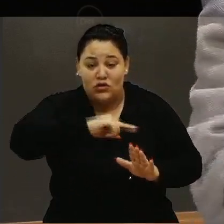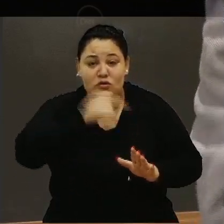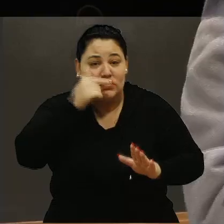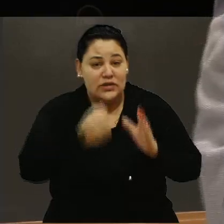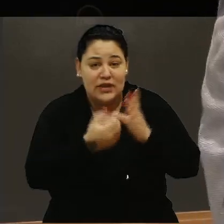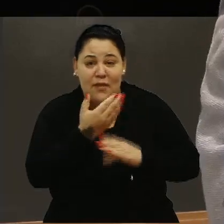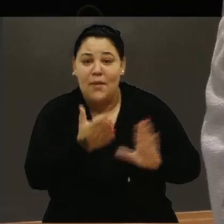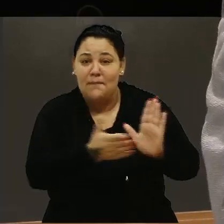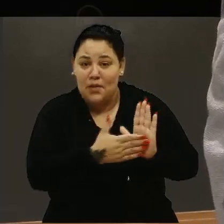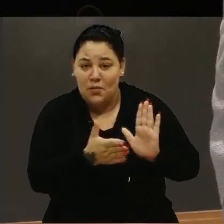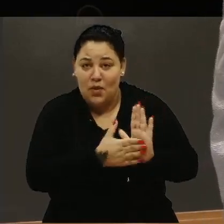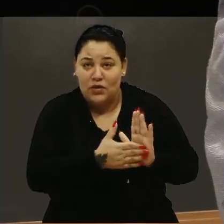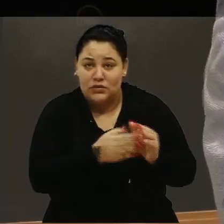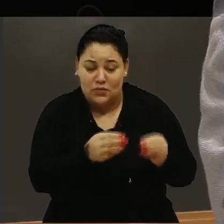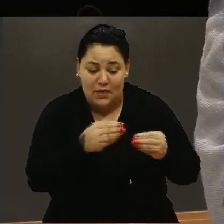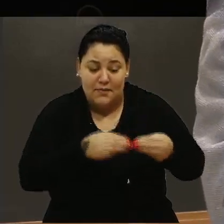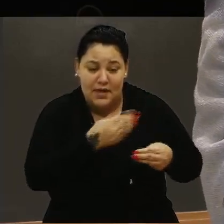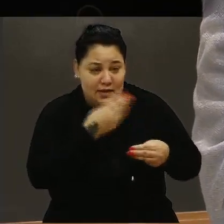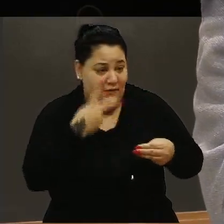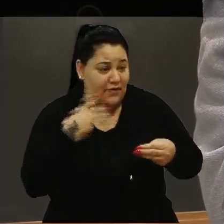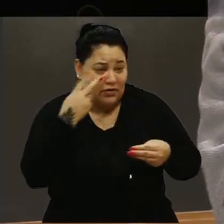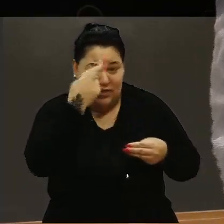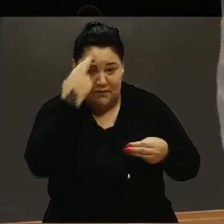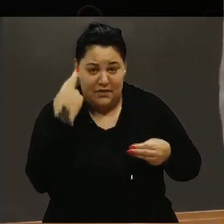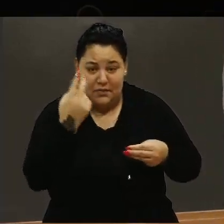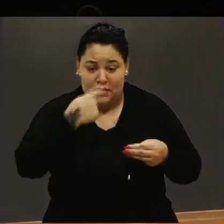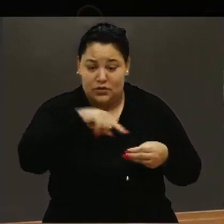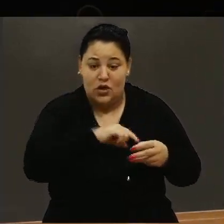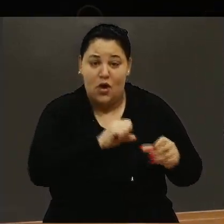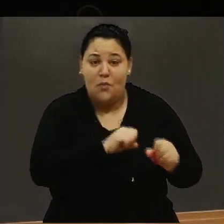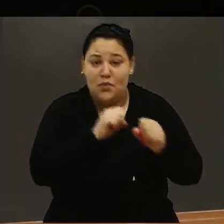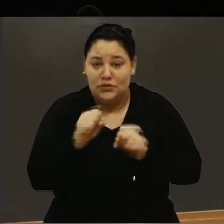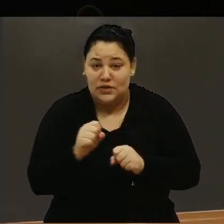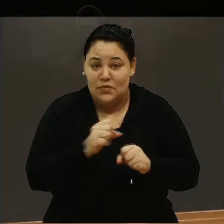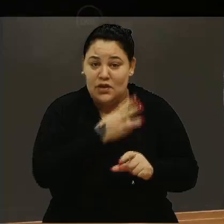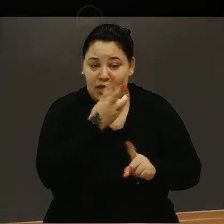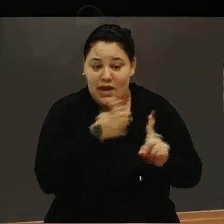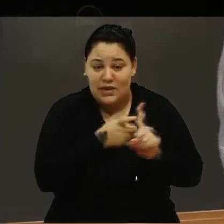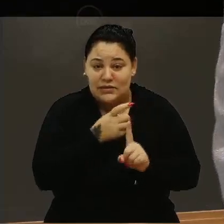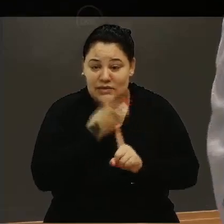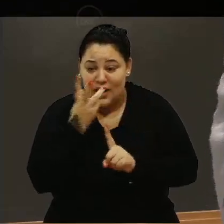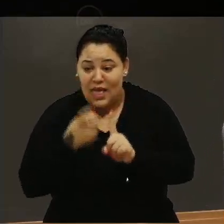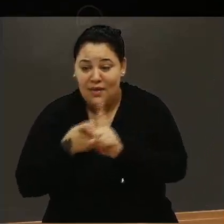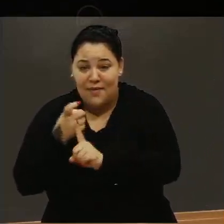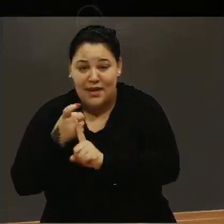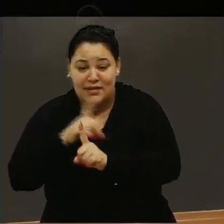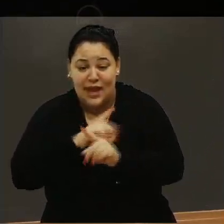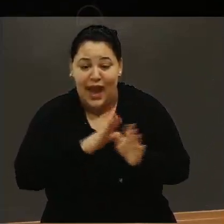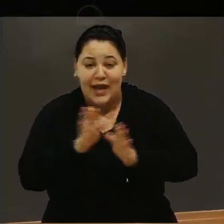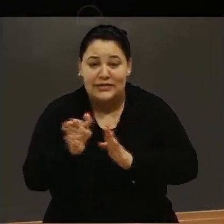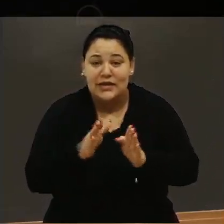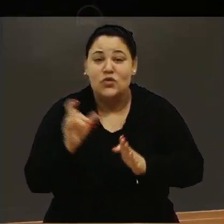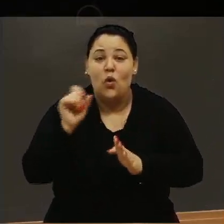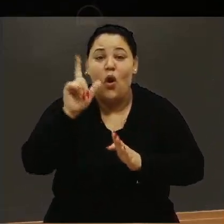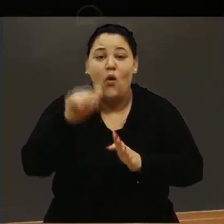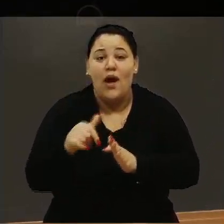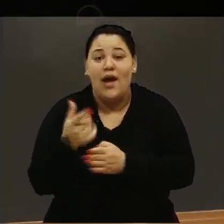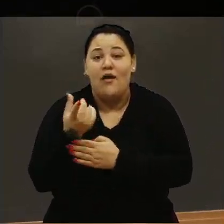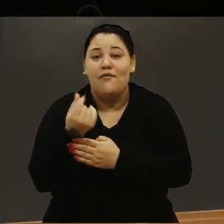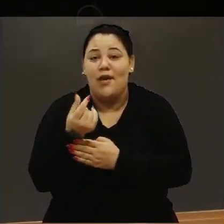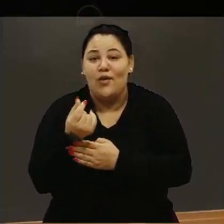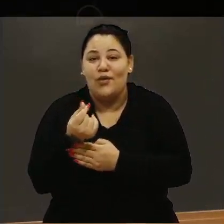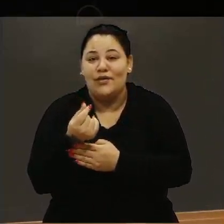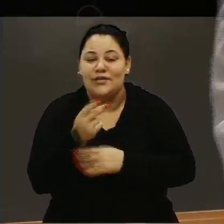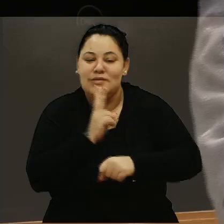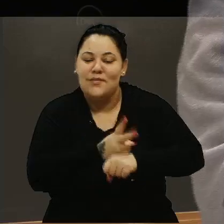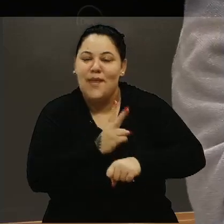uma emenda, vereador Rafael, para que nós possamos trimestralmente ter acesso a qual é o valor do